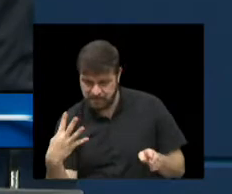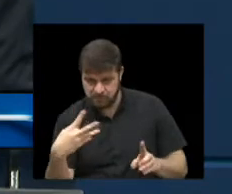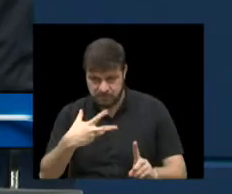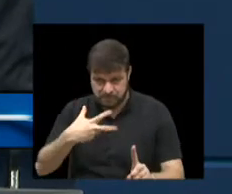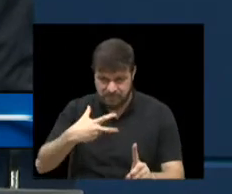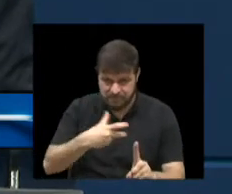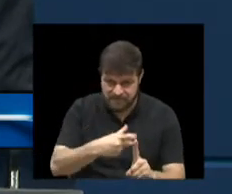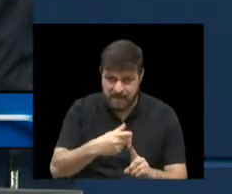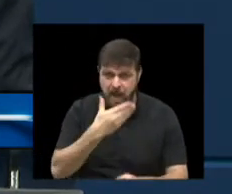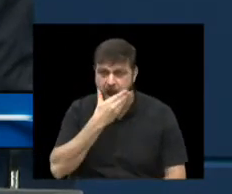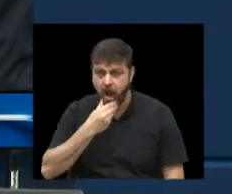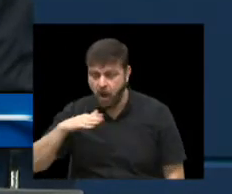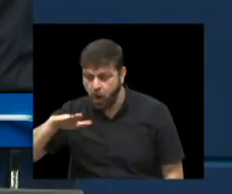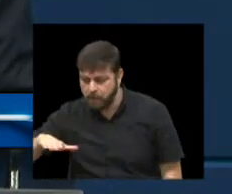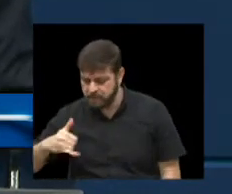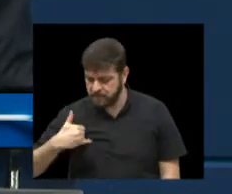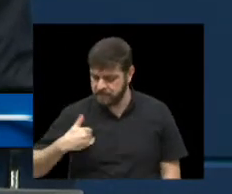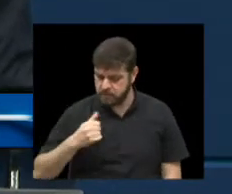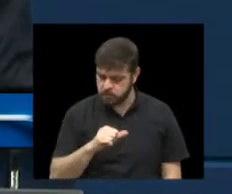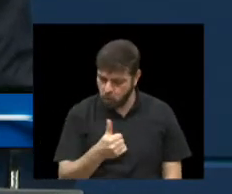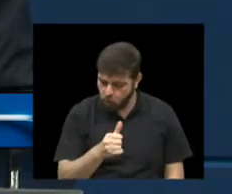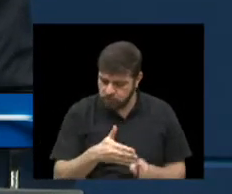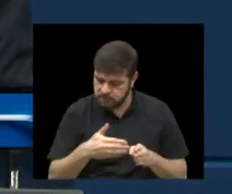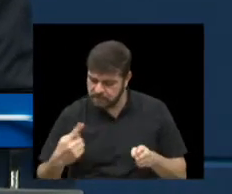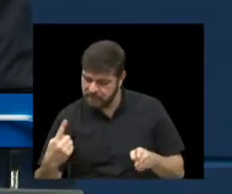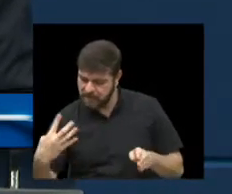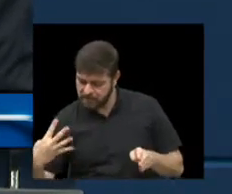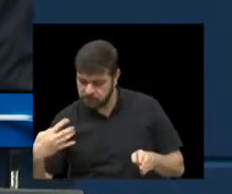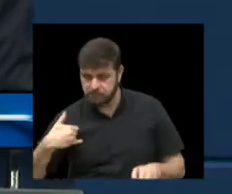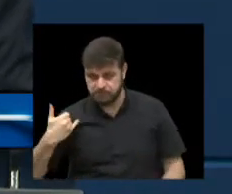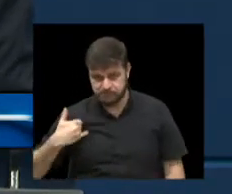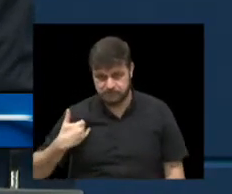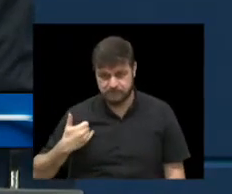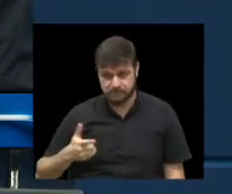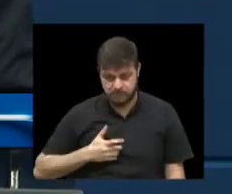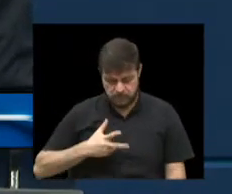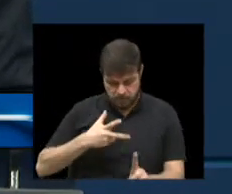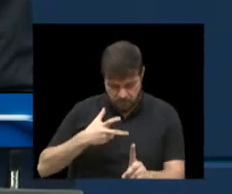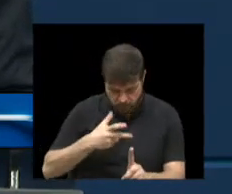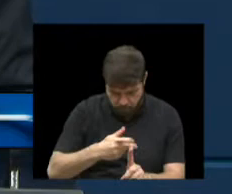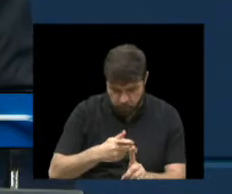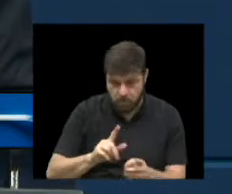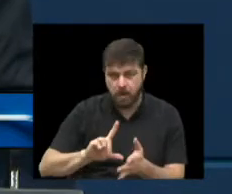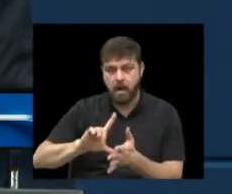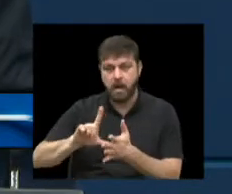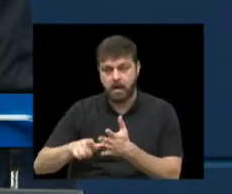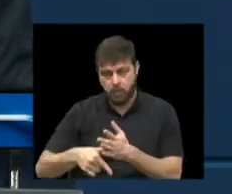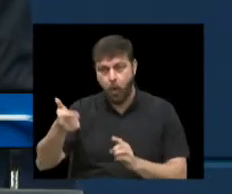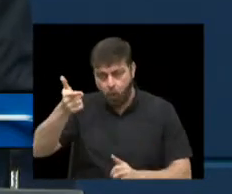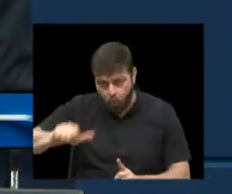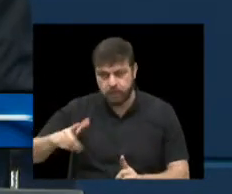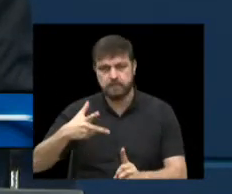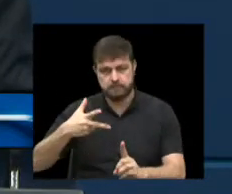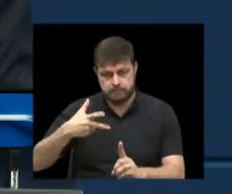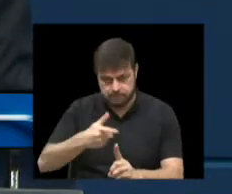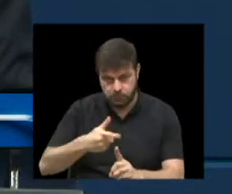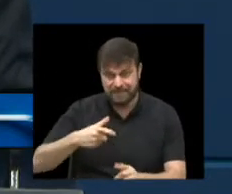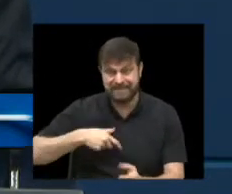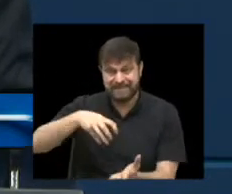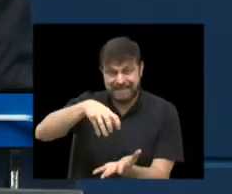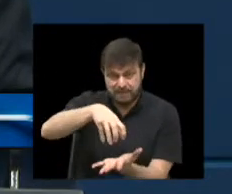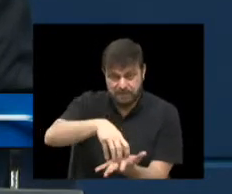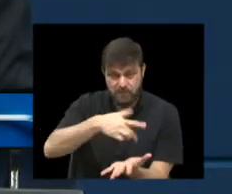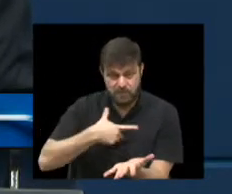os meninos entre 11 e 14 anos. São 2 doses da vacina disponíveis em 63 postos de saúde